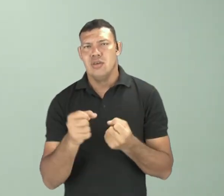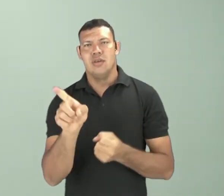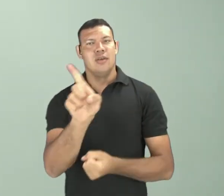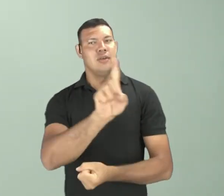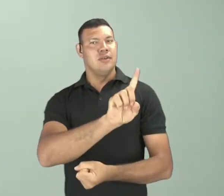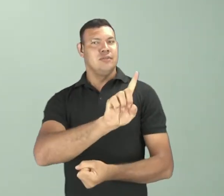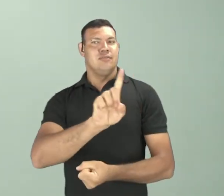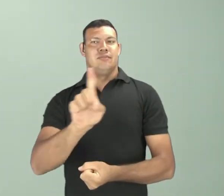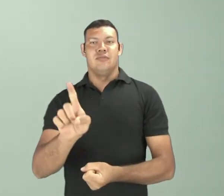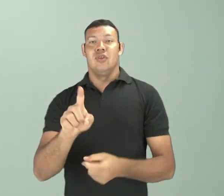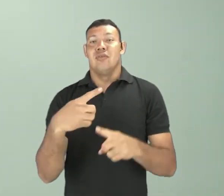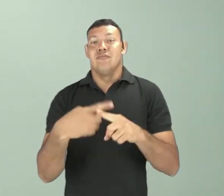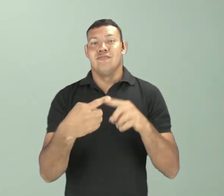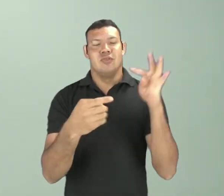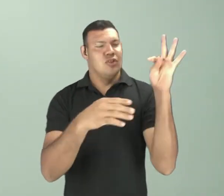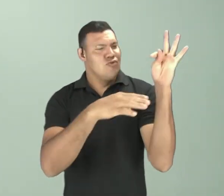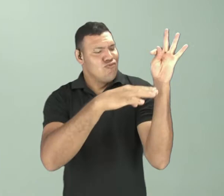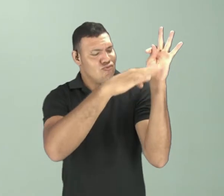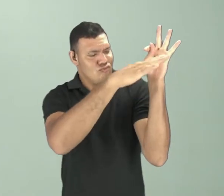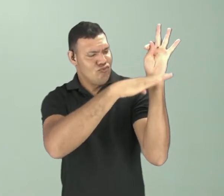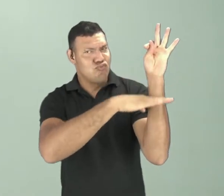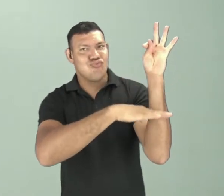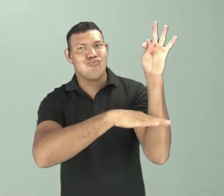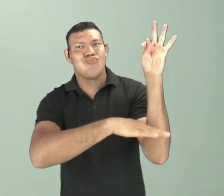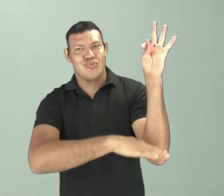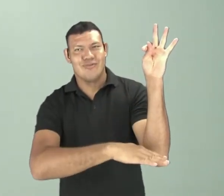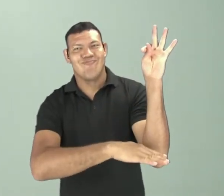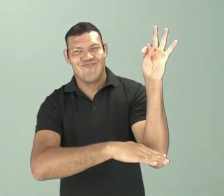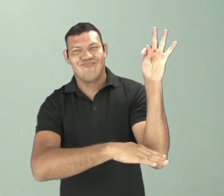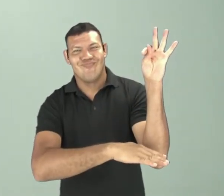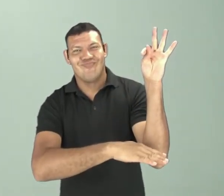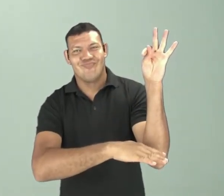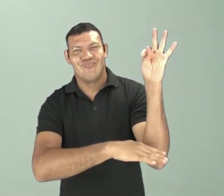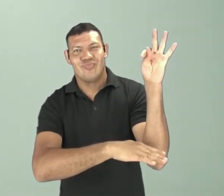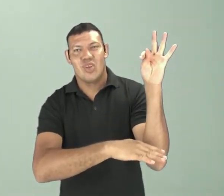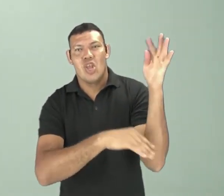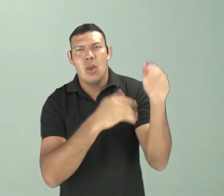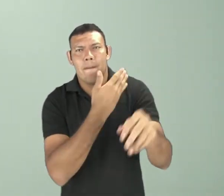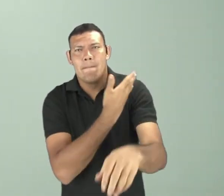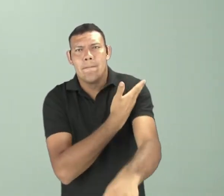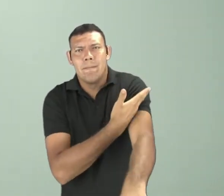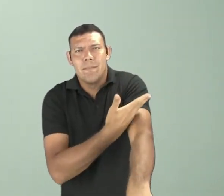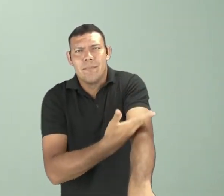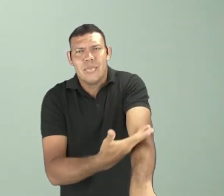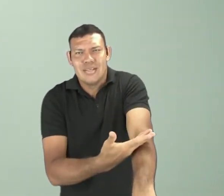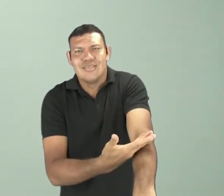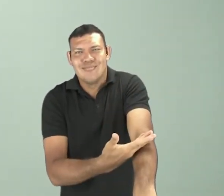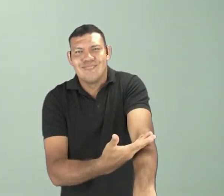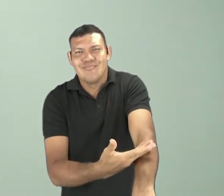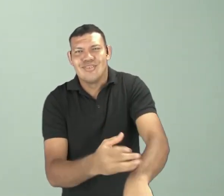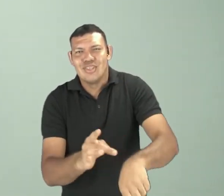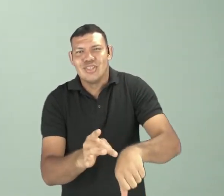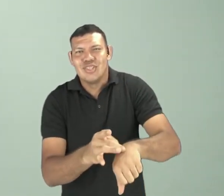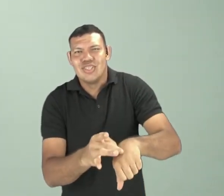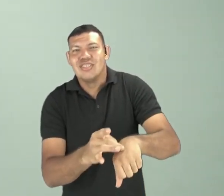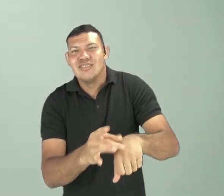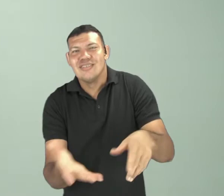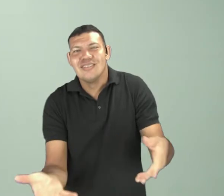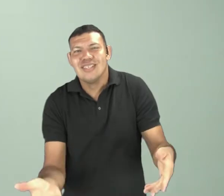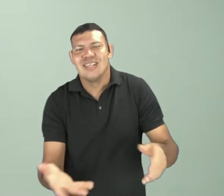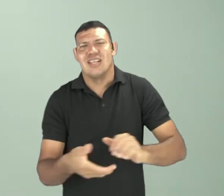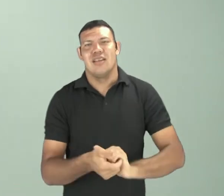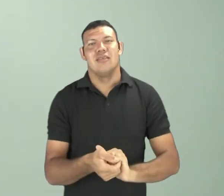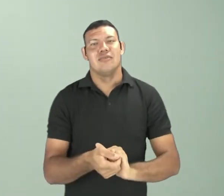a temperatura é muito baixa, vai ter uma cor característica aí, que é a cor branca. E a cor branca, na verdade,